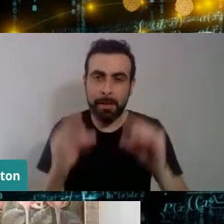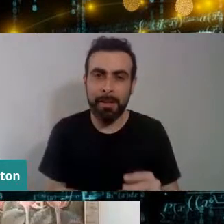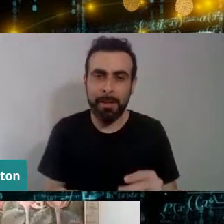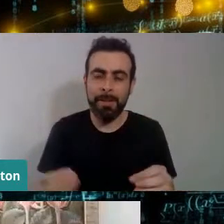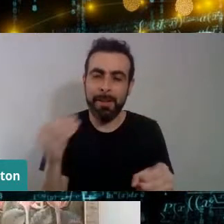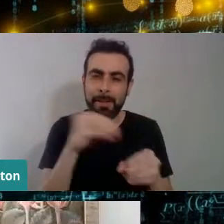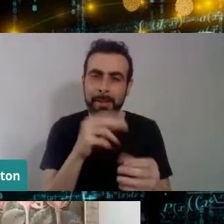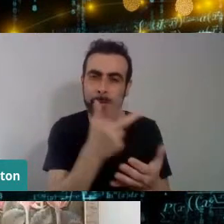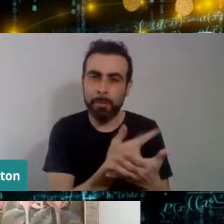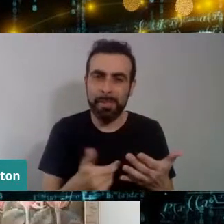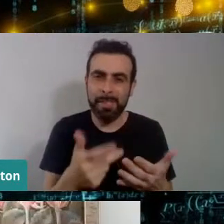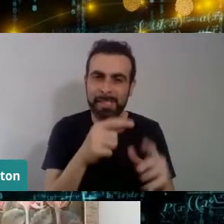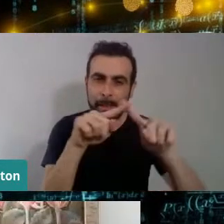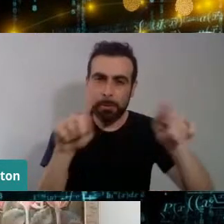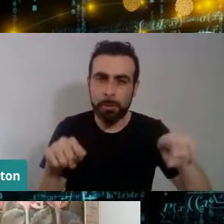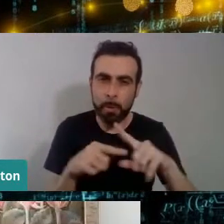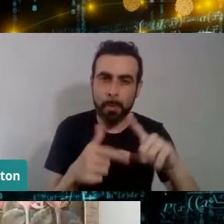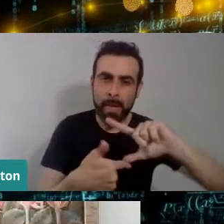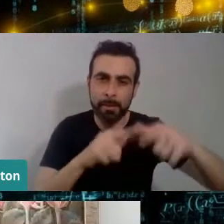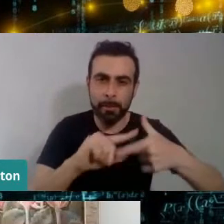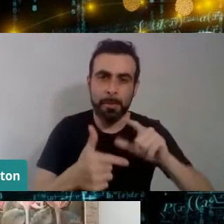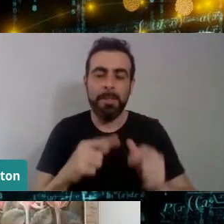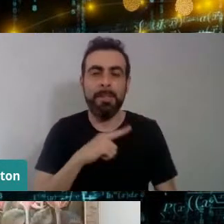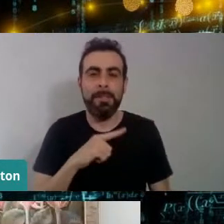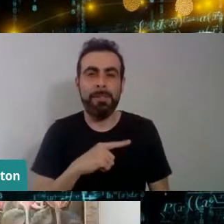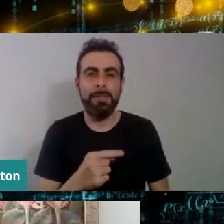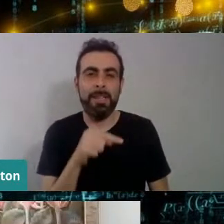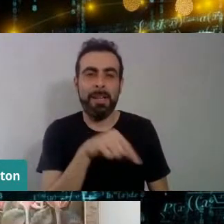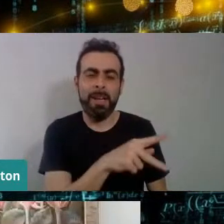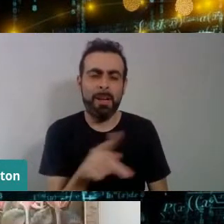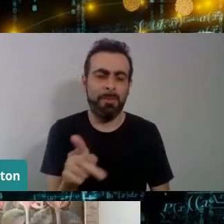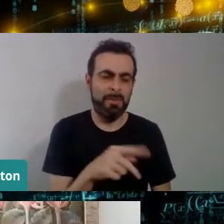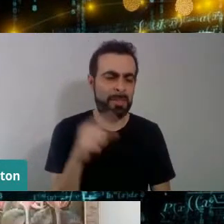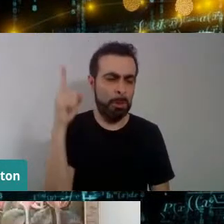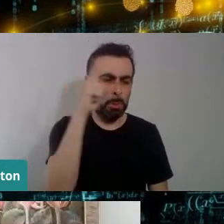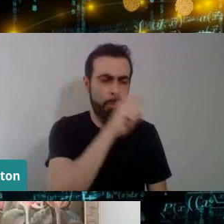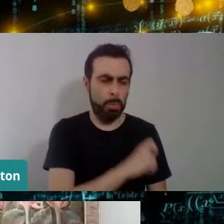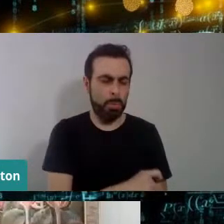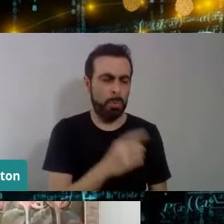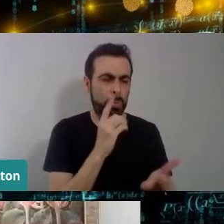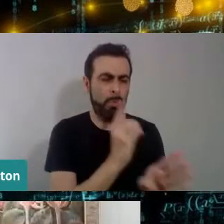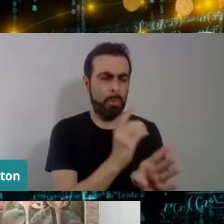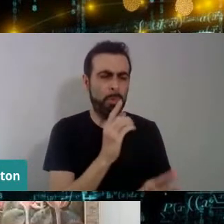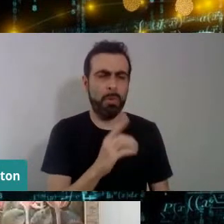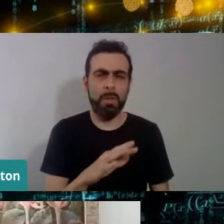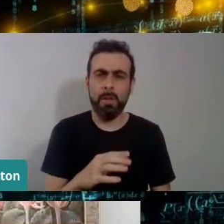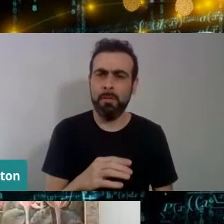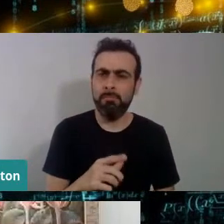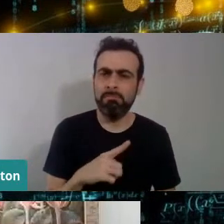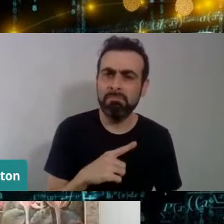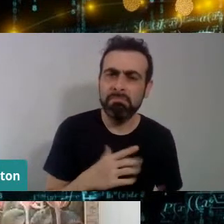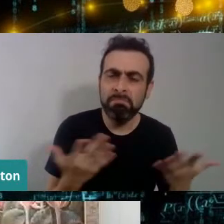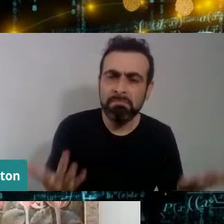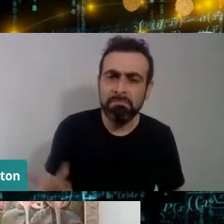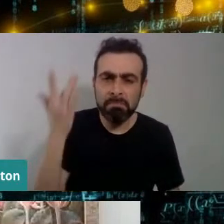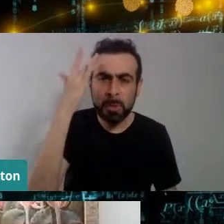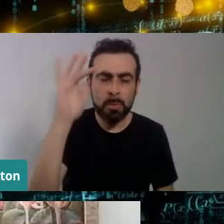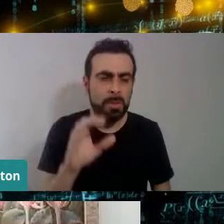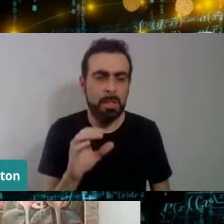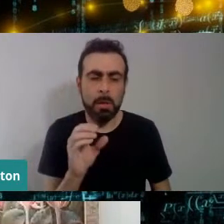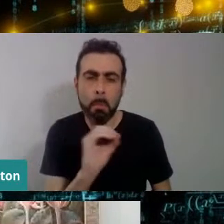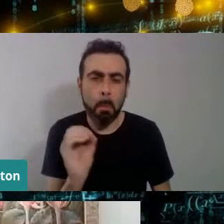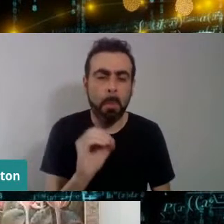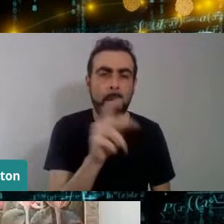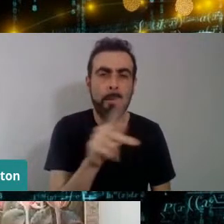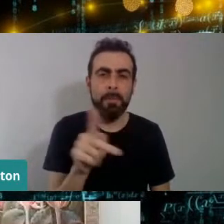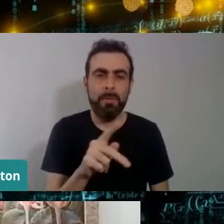muita dificuldade de encontrar professor nessa área. E não sei, alguém, não sei se foi o professor Rubens ou qualquer,